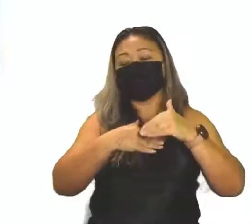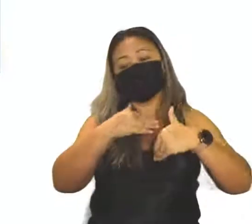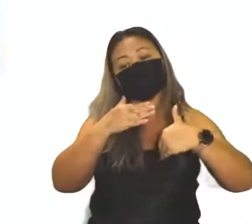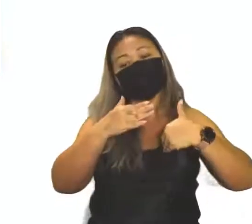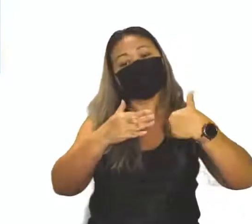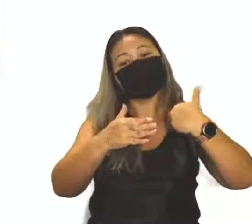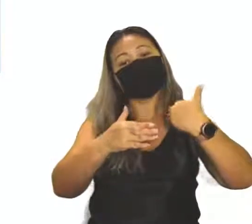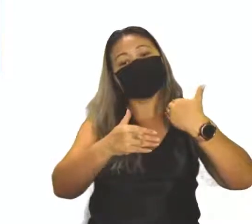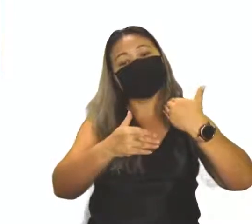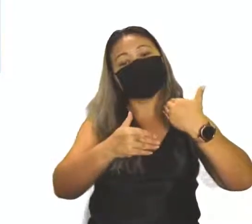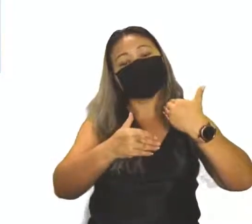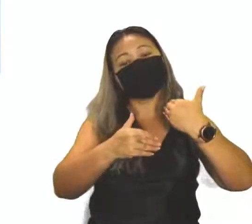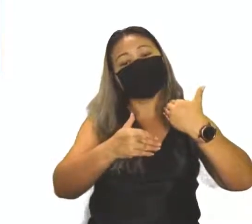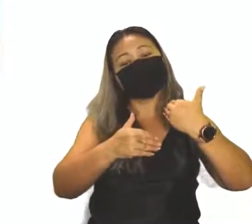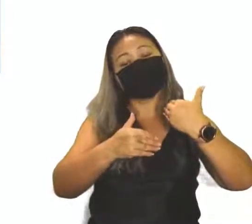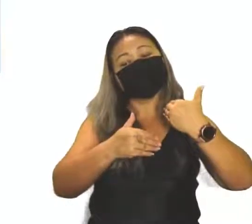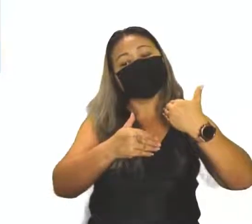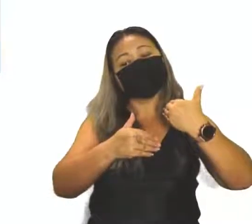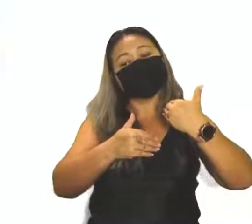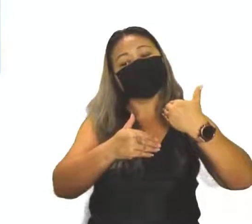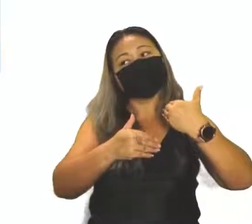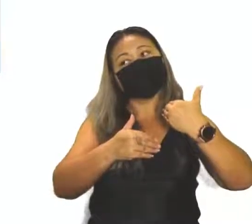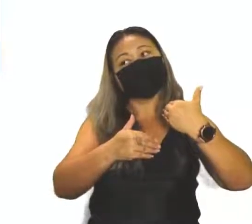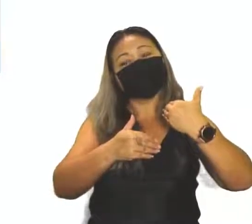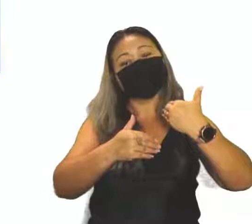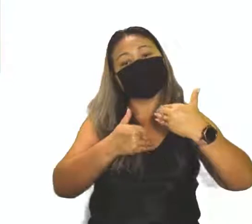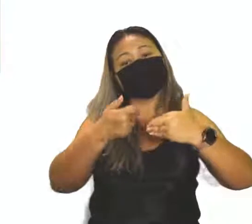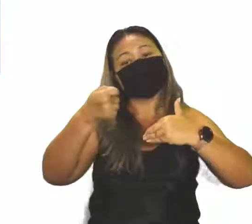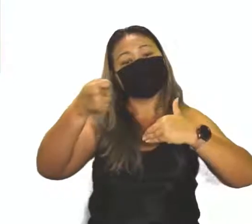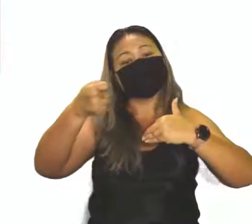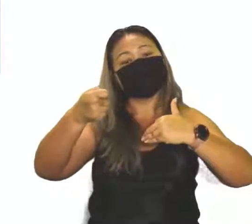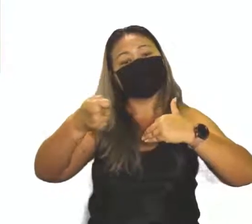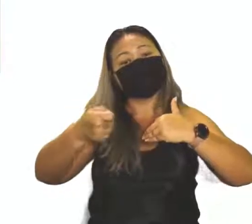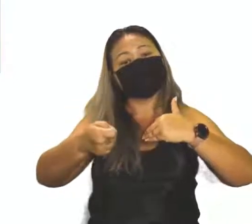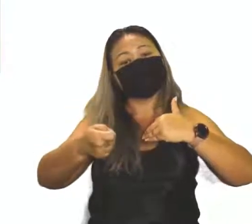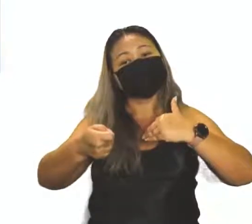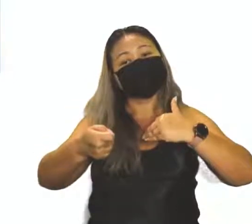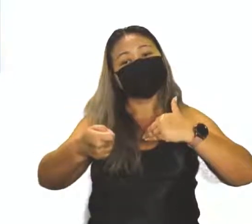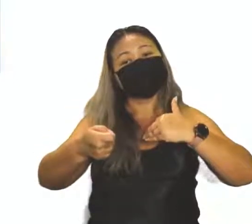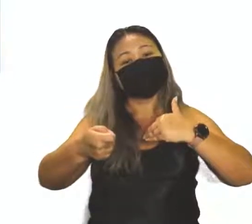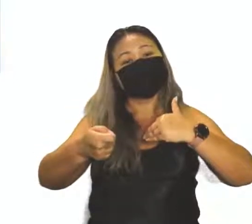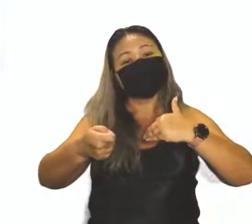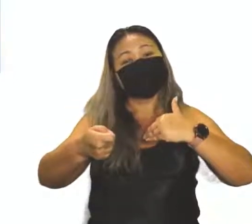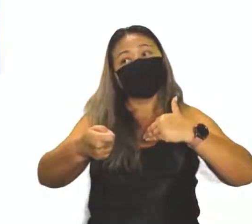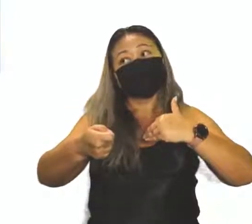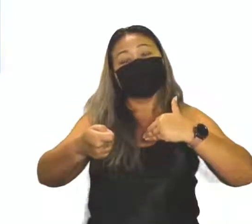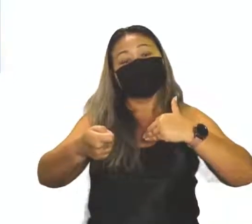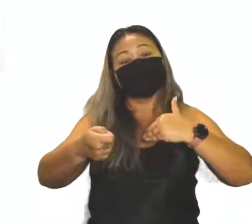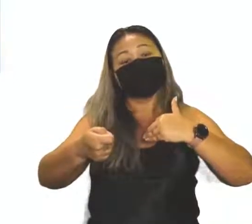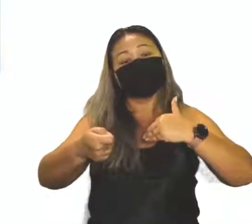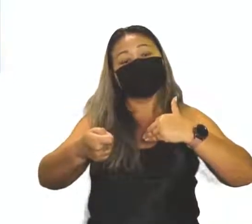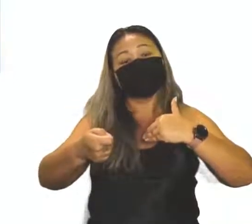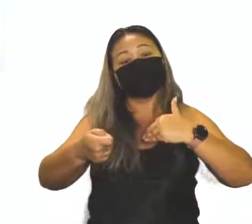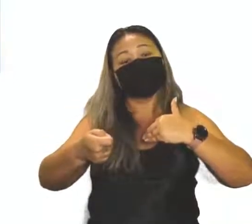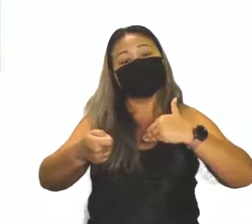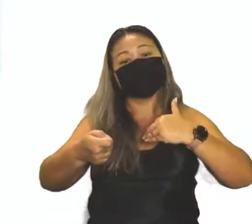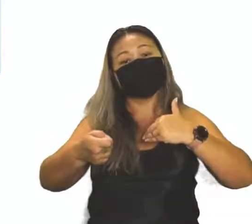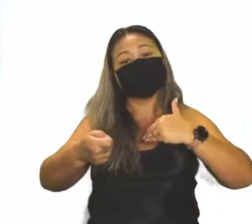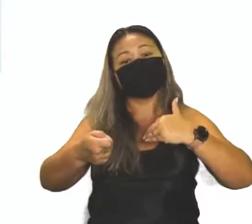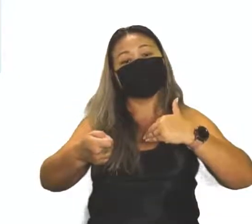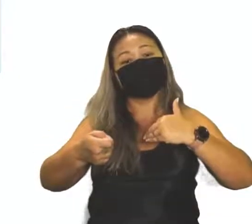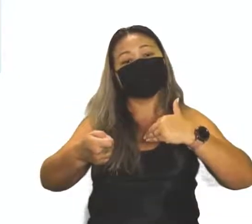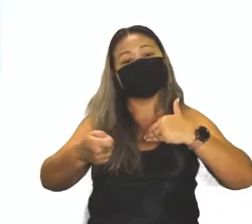procedimento, ó, pontinho, né? Vai se procedendo. Rigoroso, ó, né? Bem rigoroso. E